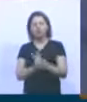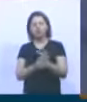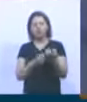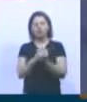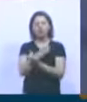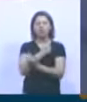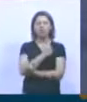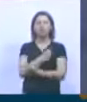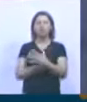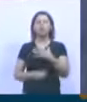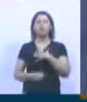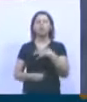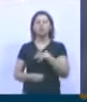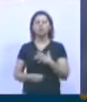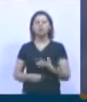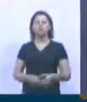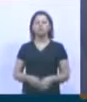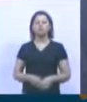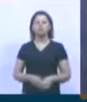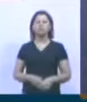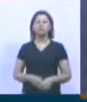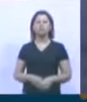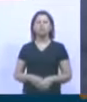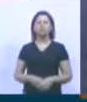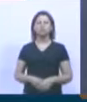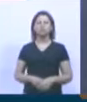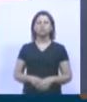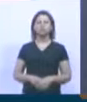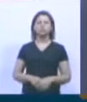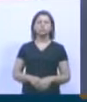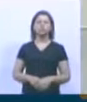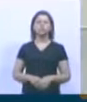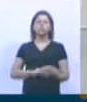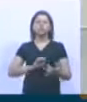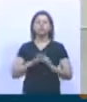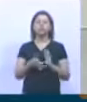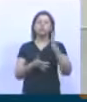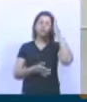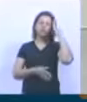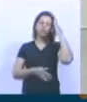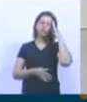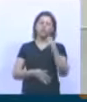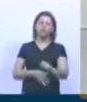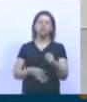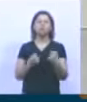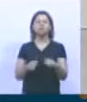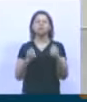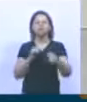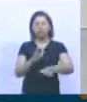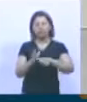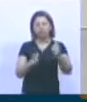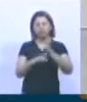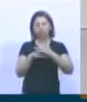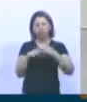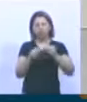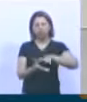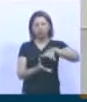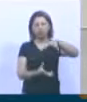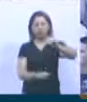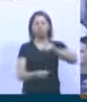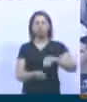emocional. And therefore Jesus knew he needed first spiritual healing. Jesus sabia que ele precisava primeiro de cura espiritual.